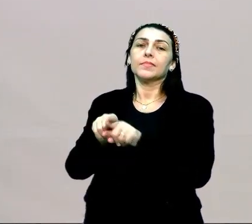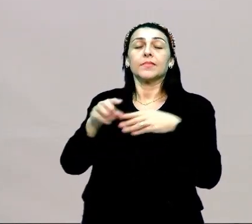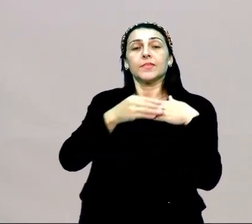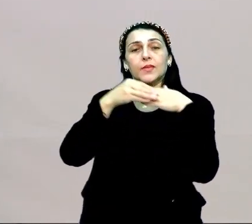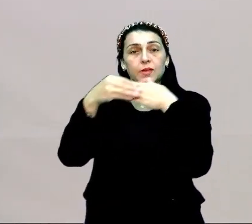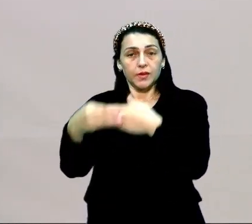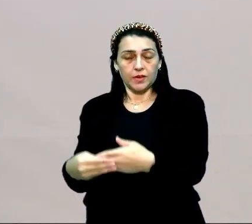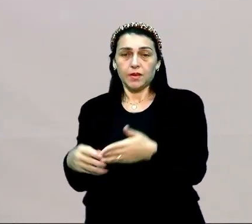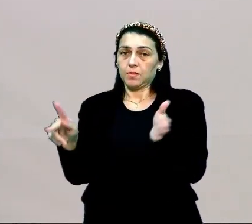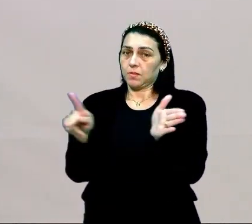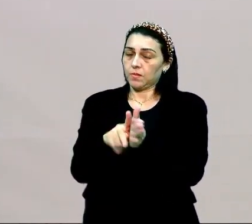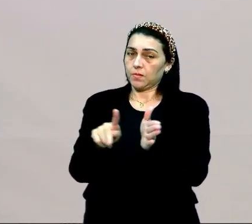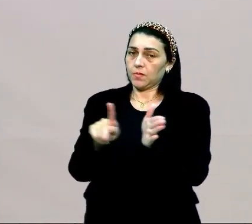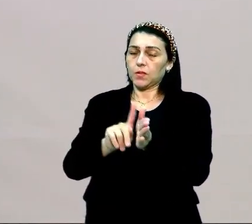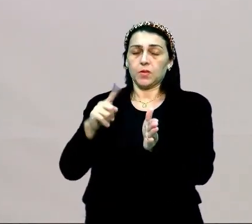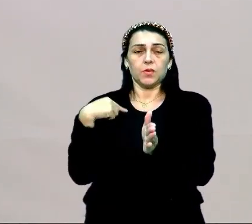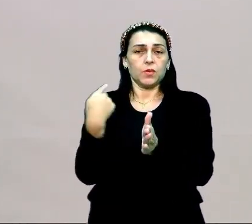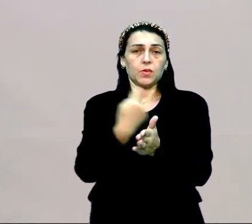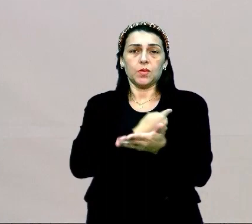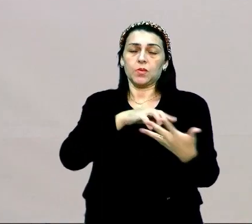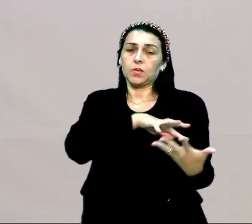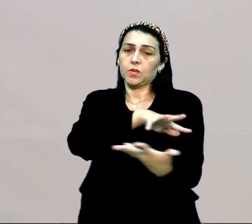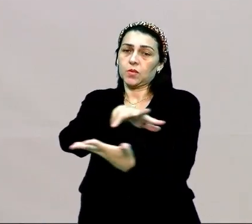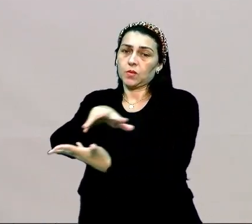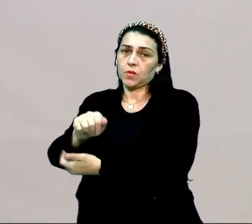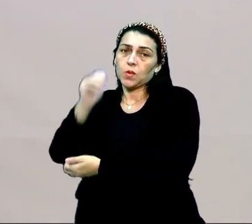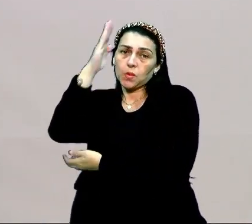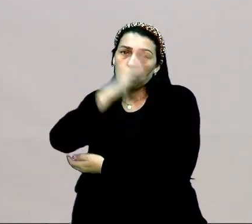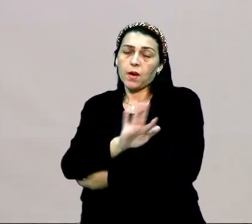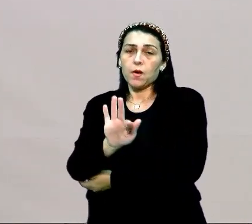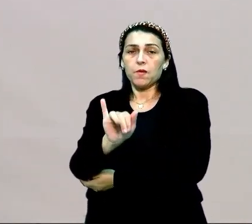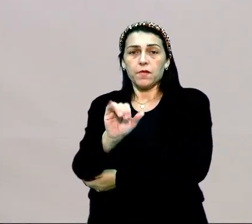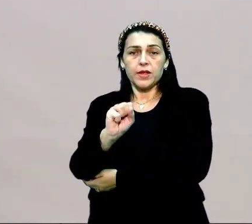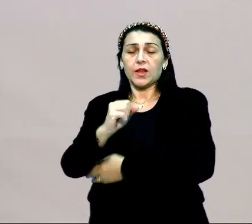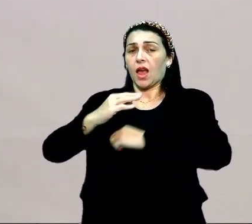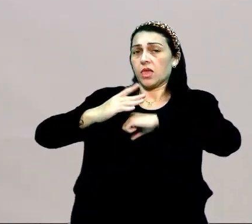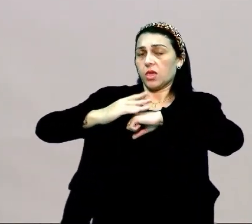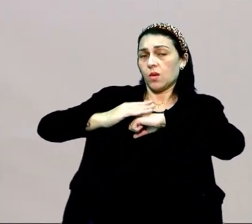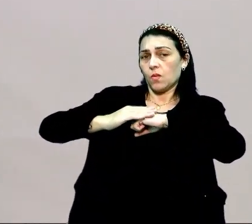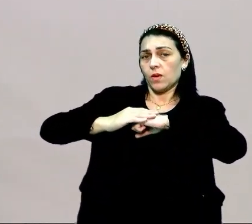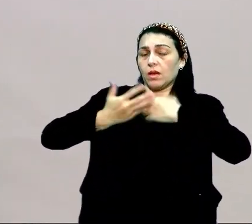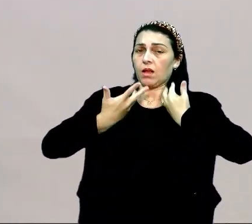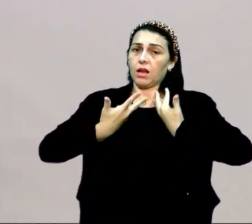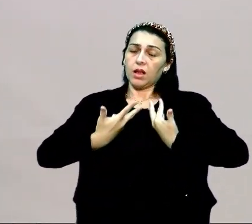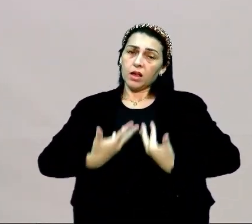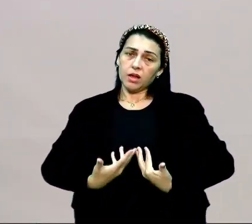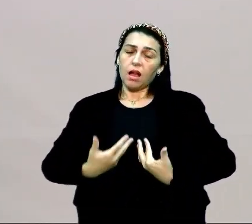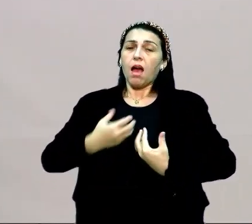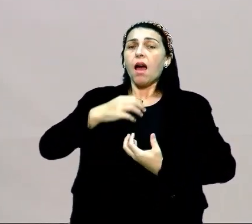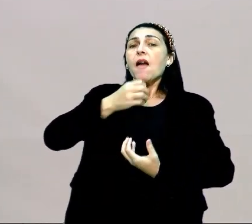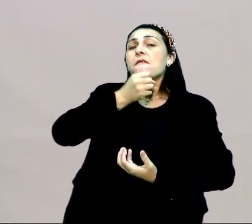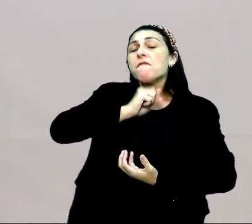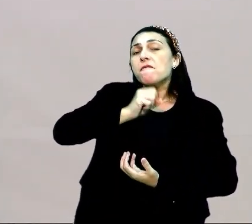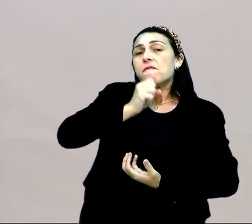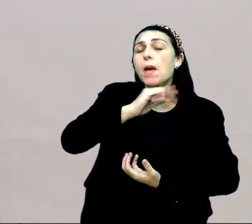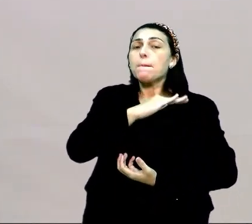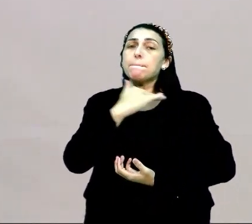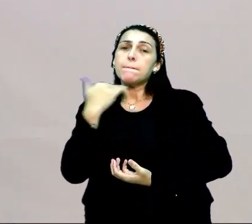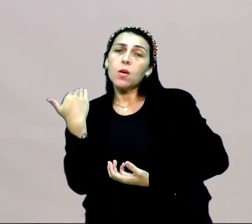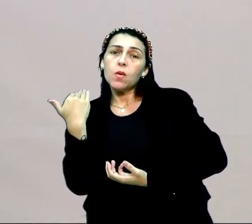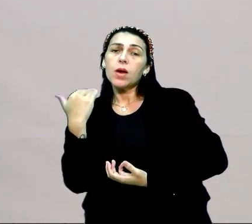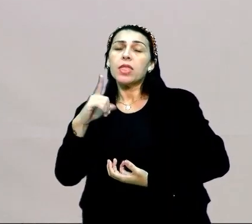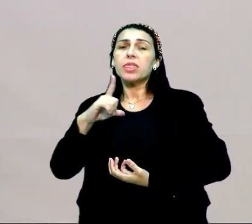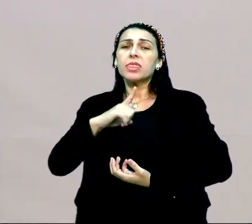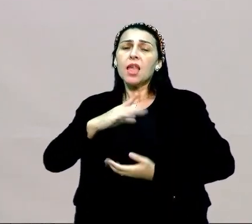trazendo para eles e para toda a humanidade os males físicos. Adoecer, cansar, envelhecer, morrer,